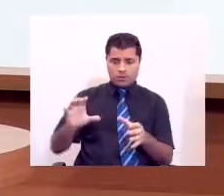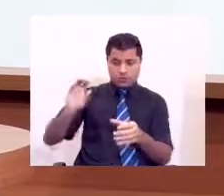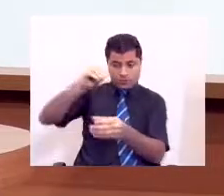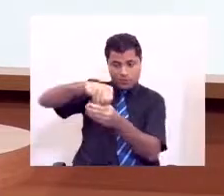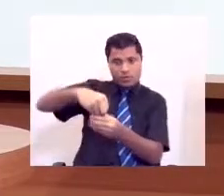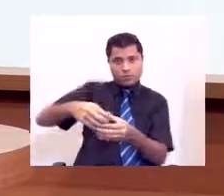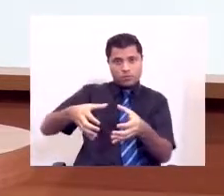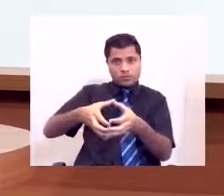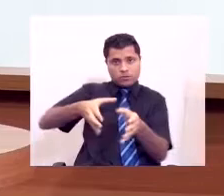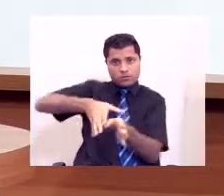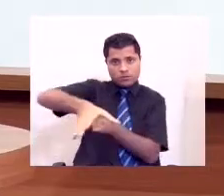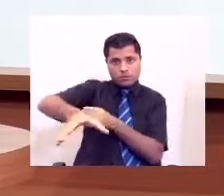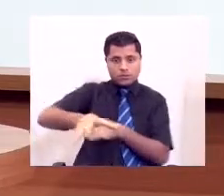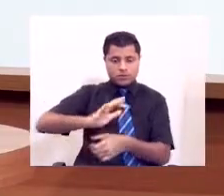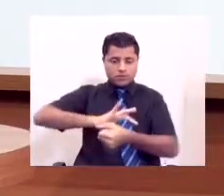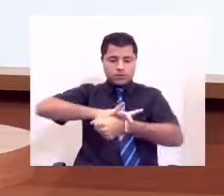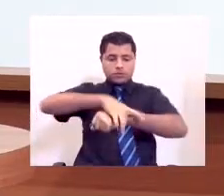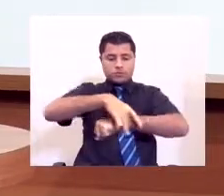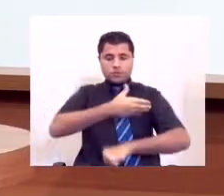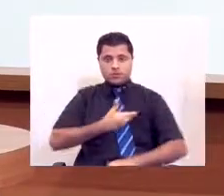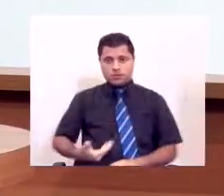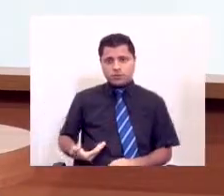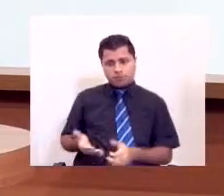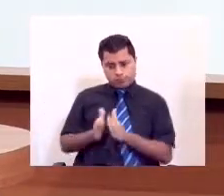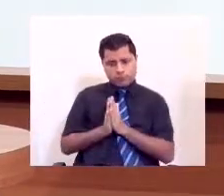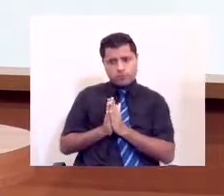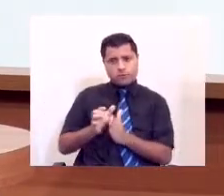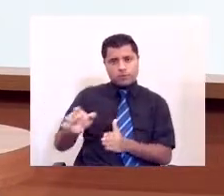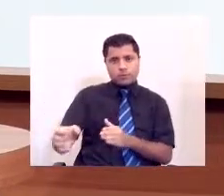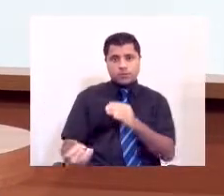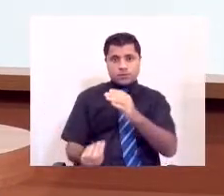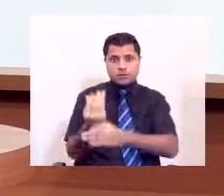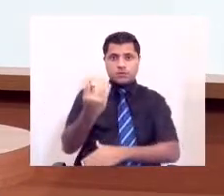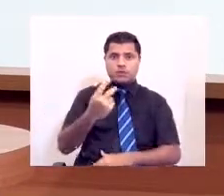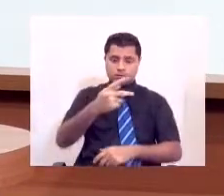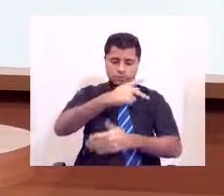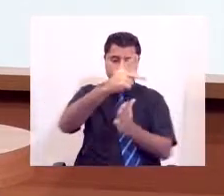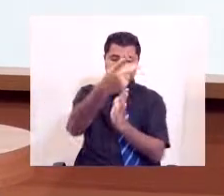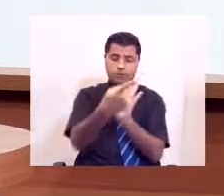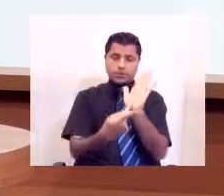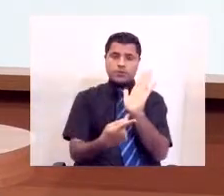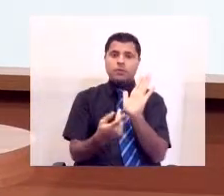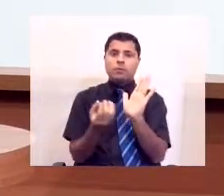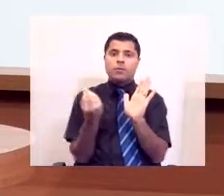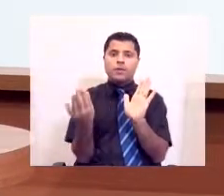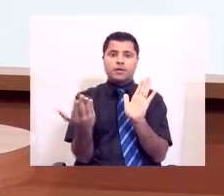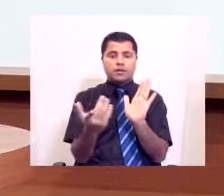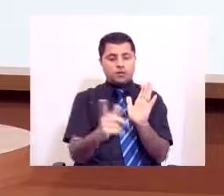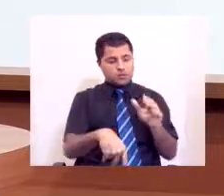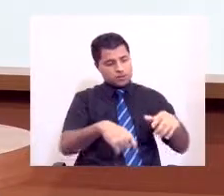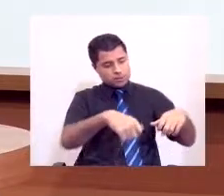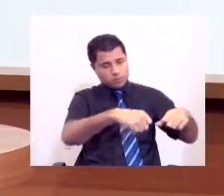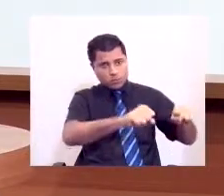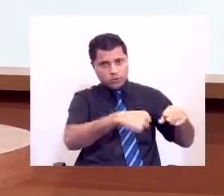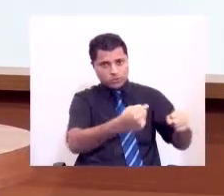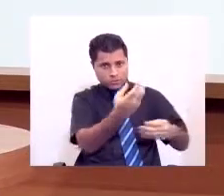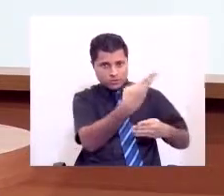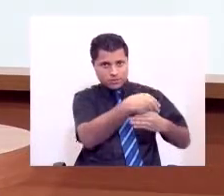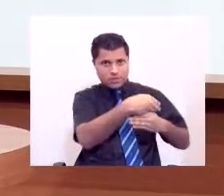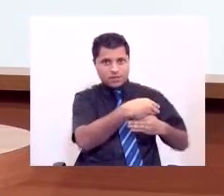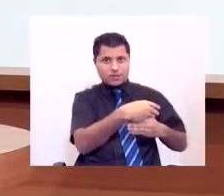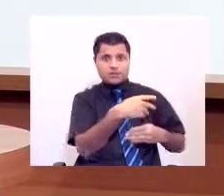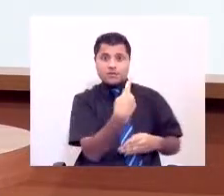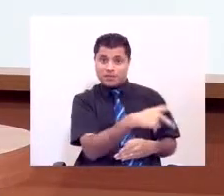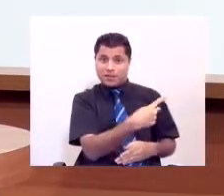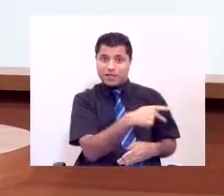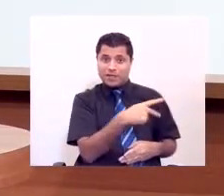Segurança Pública que fizesse algum projeto para com que os taxistas tivessem a placa